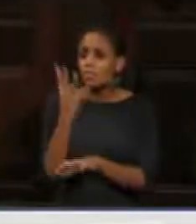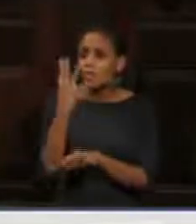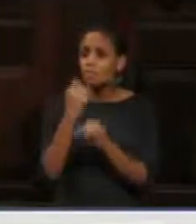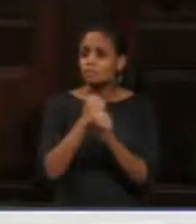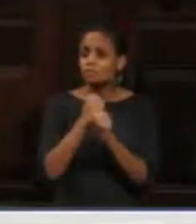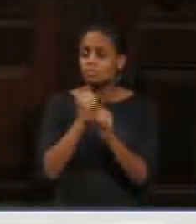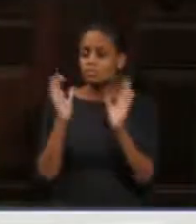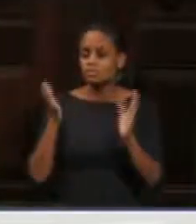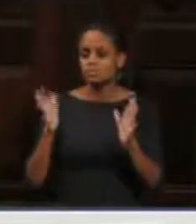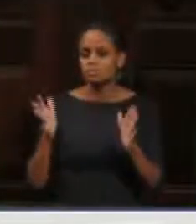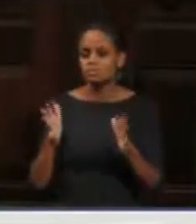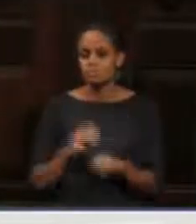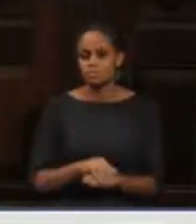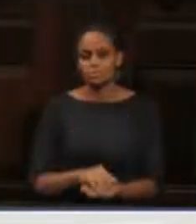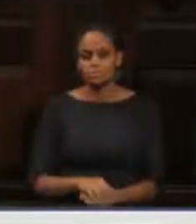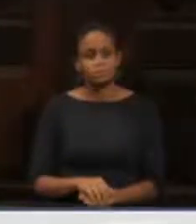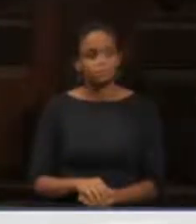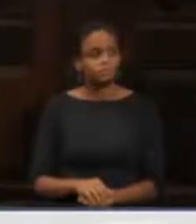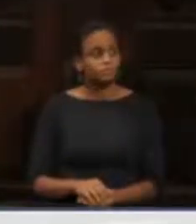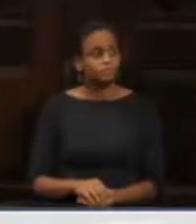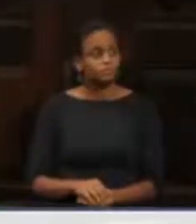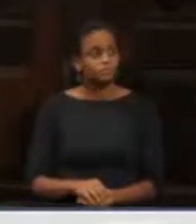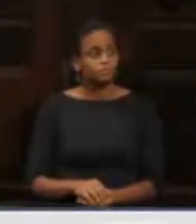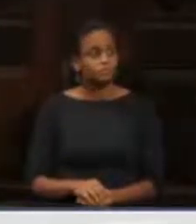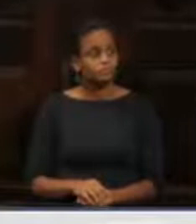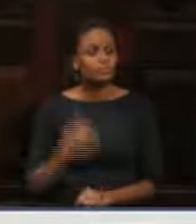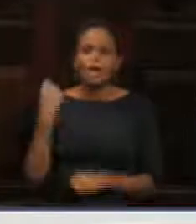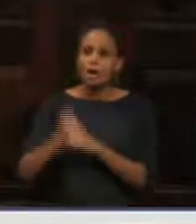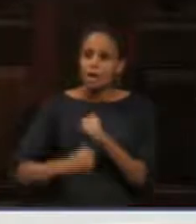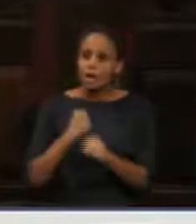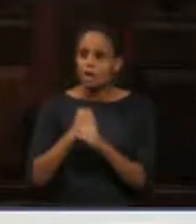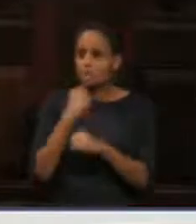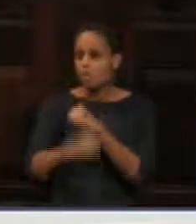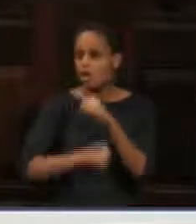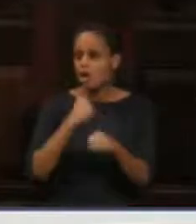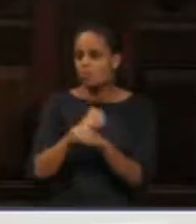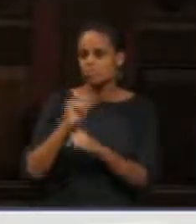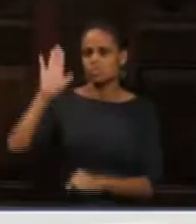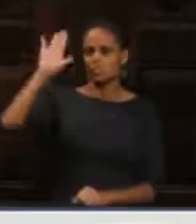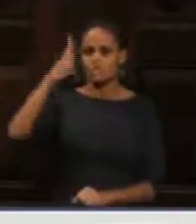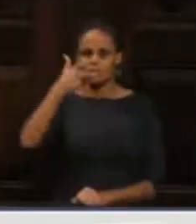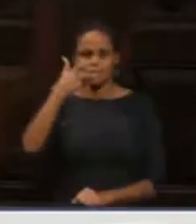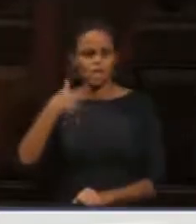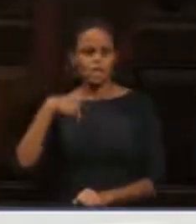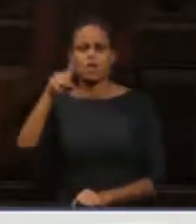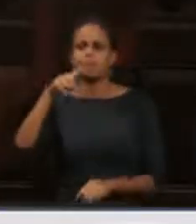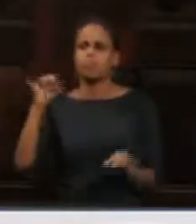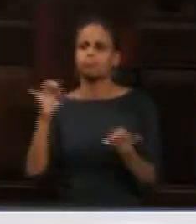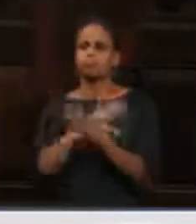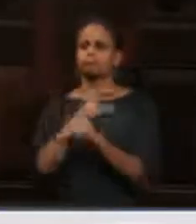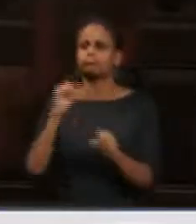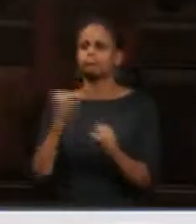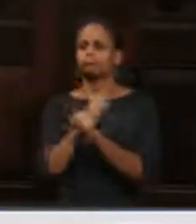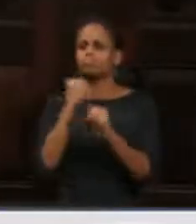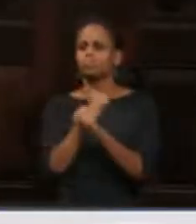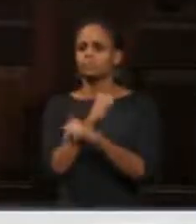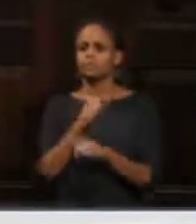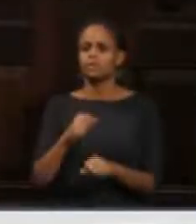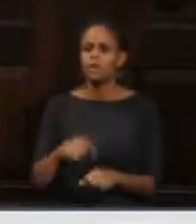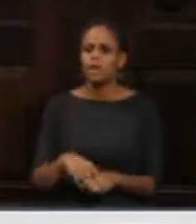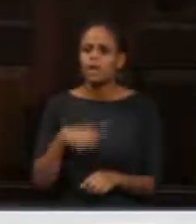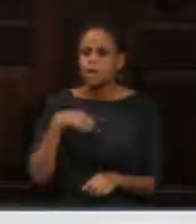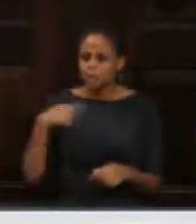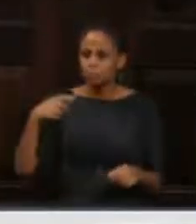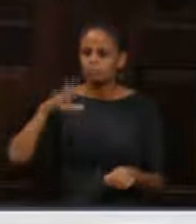presidente, que todo ano é usado como promessa eleitoral, dizendo que vai ficar pronta e